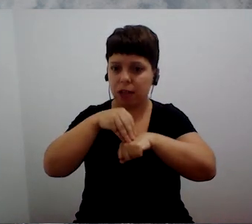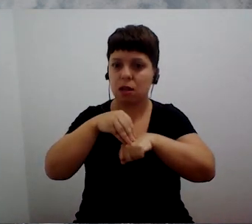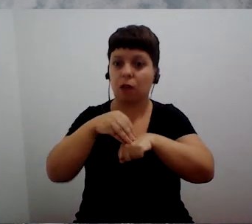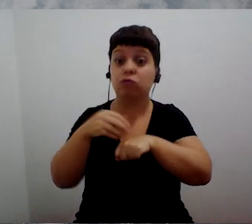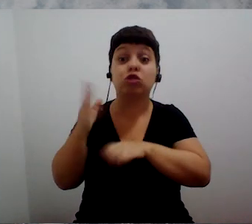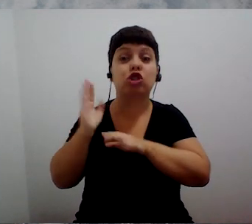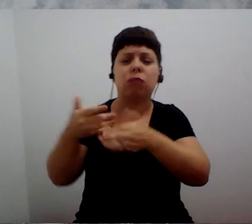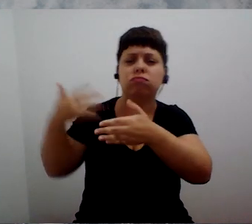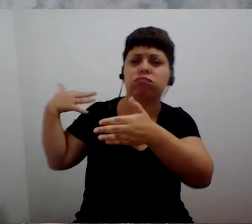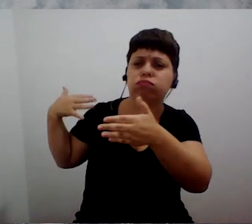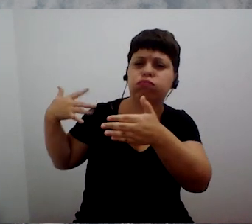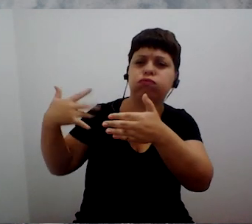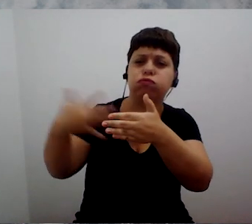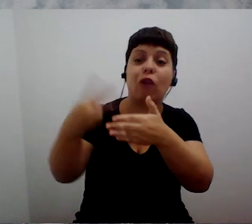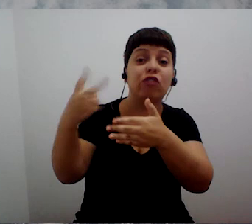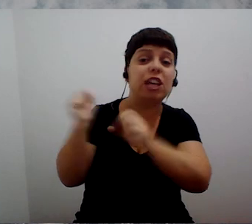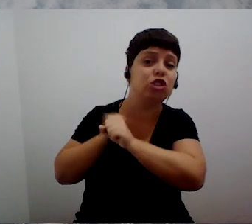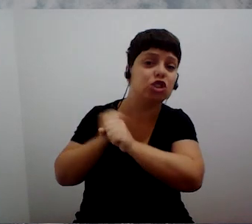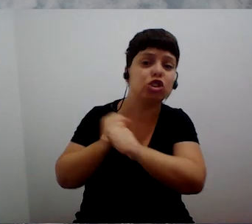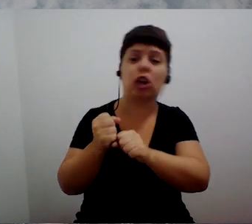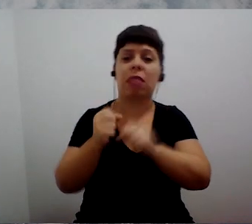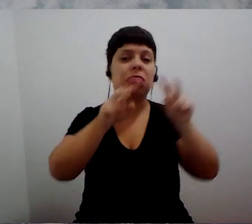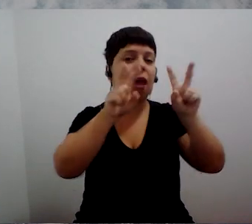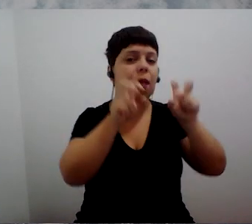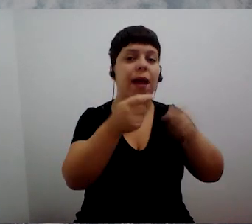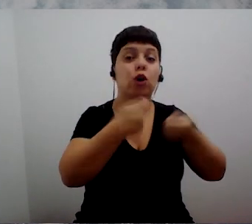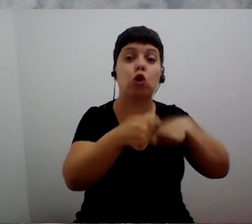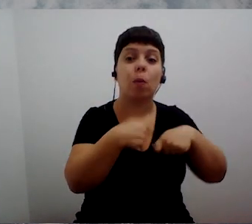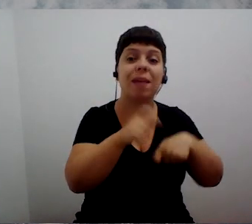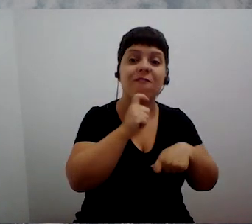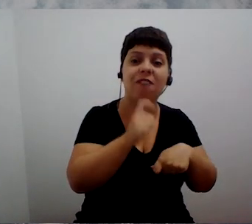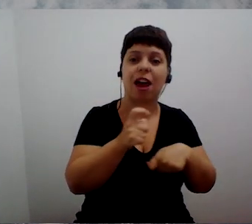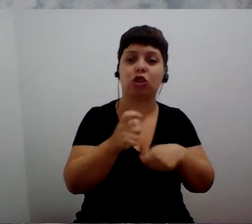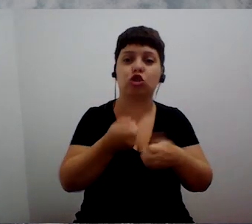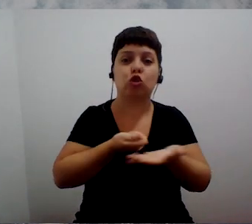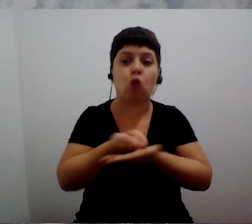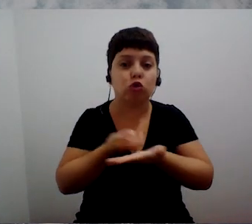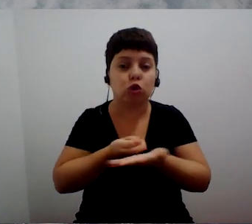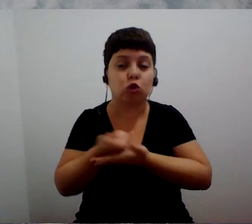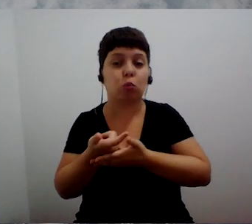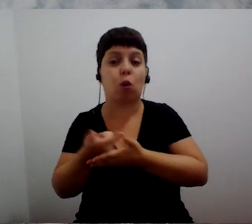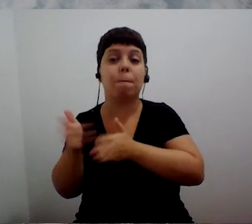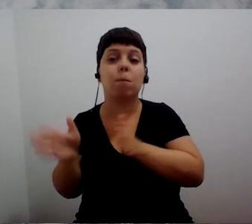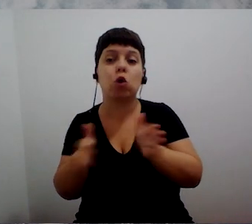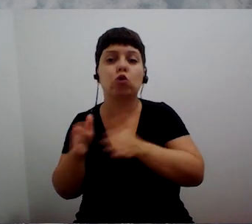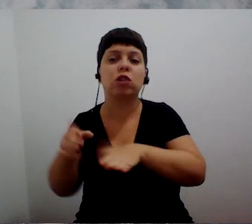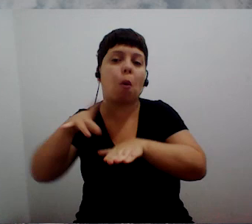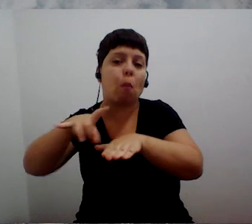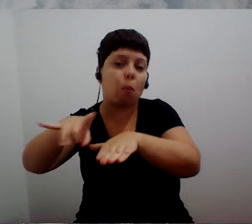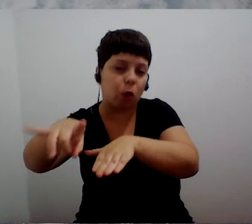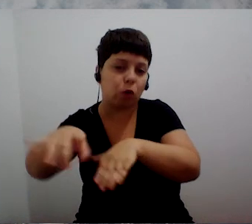anos e desenvolvendo temas como economia verde, consumo e produção, além de mitigação climática e